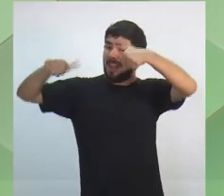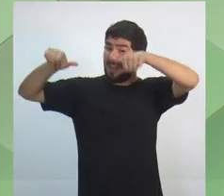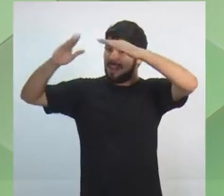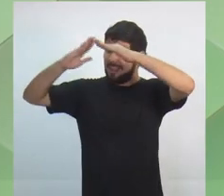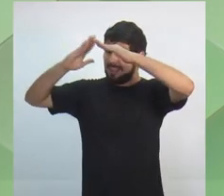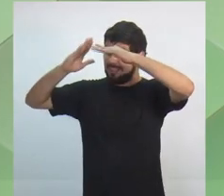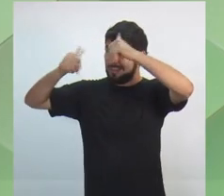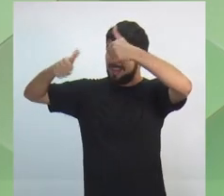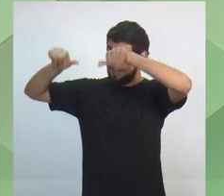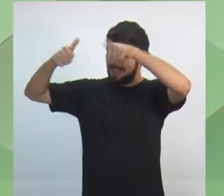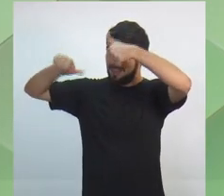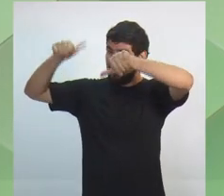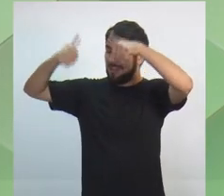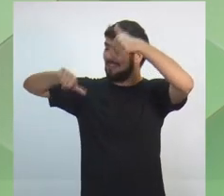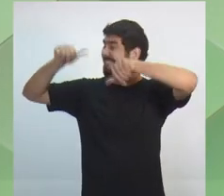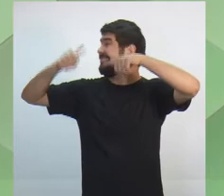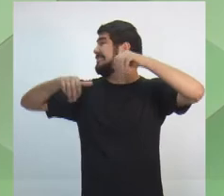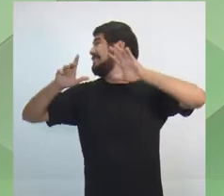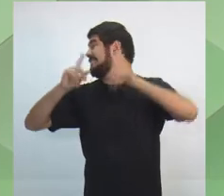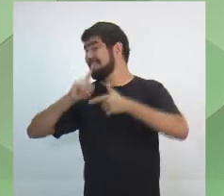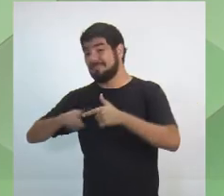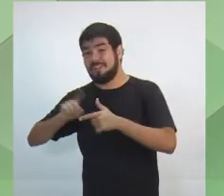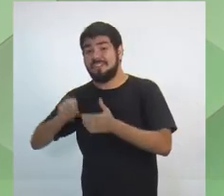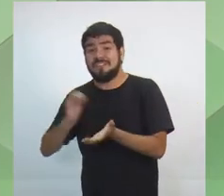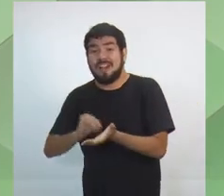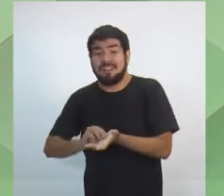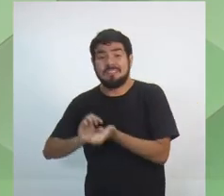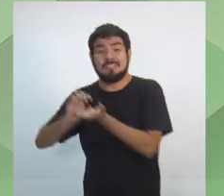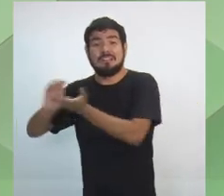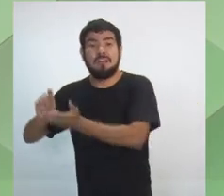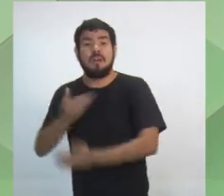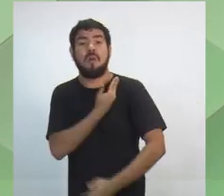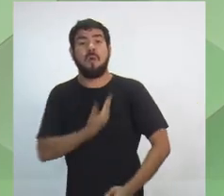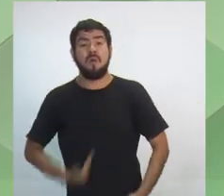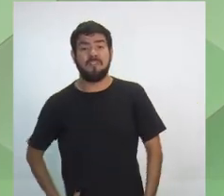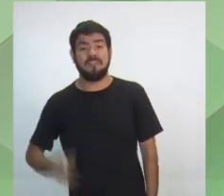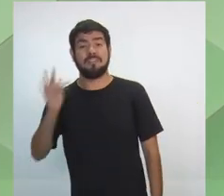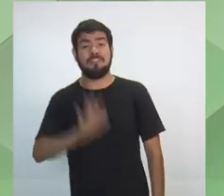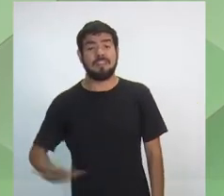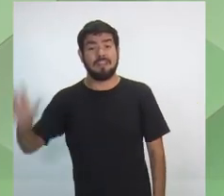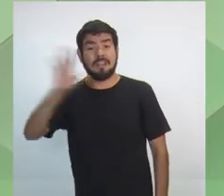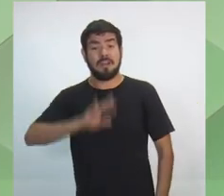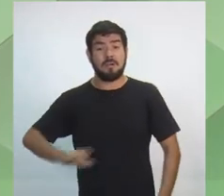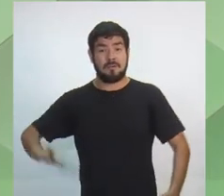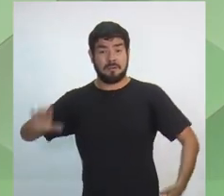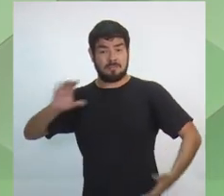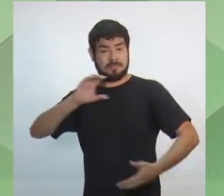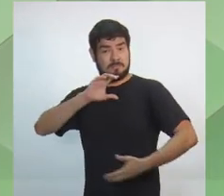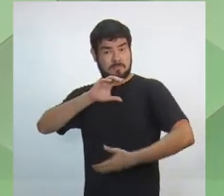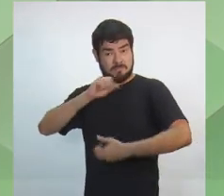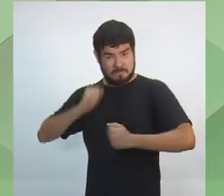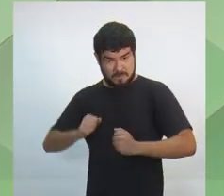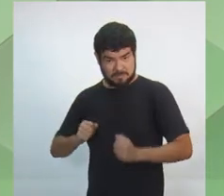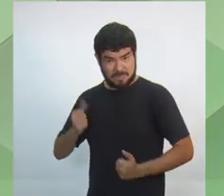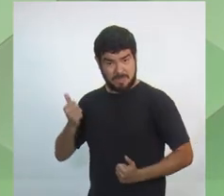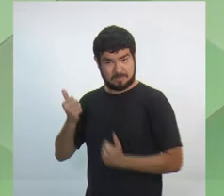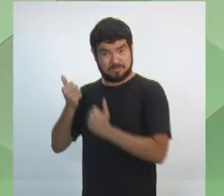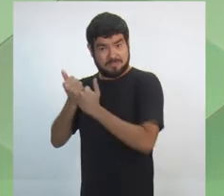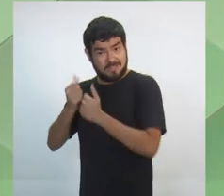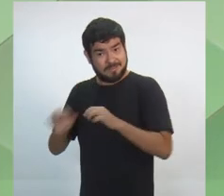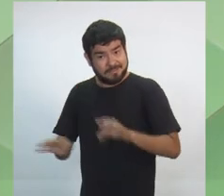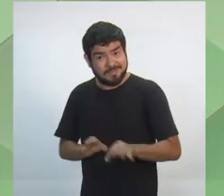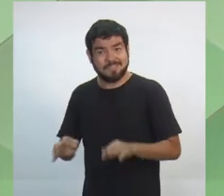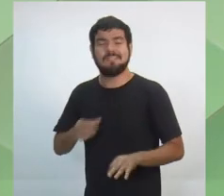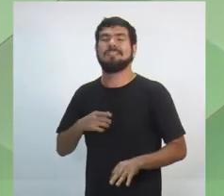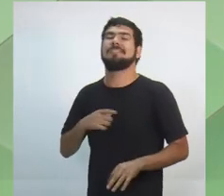do Amazonas. Vou chamar o governo federal para que a gente possa ajudar nesse processo. Estou muito preocupado também com a reforma